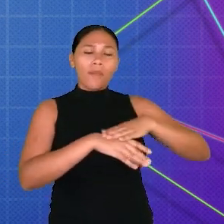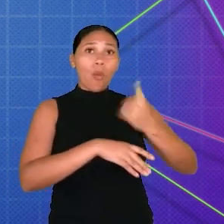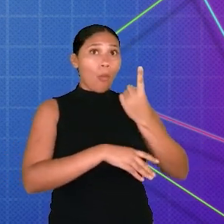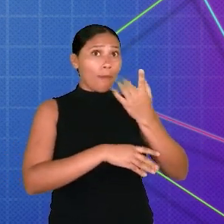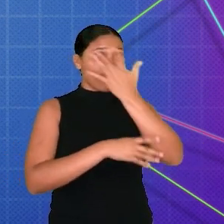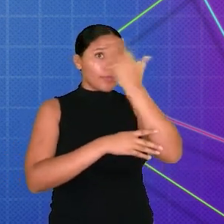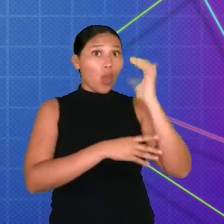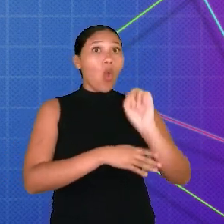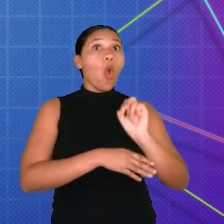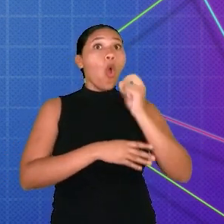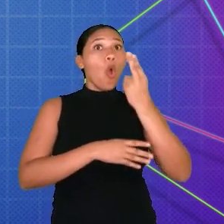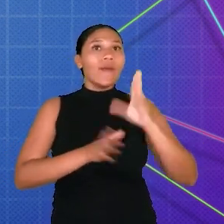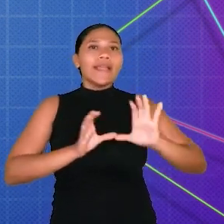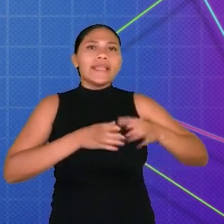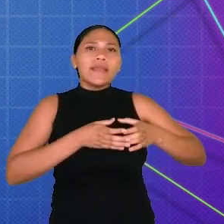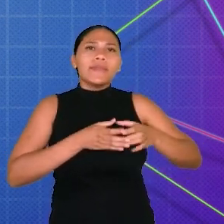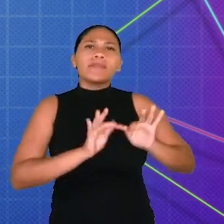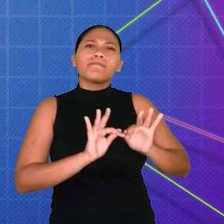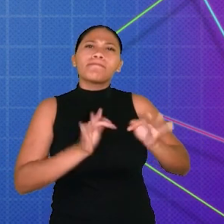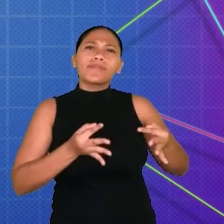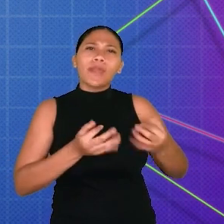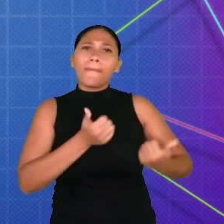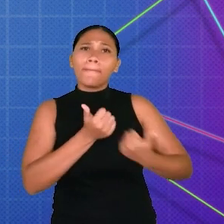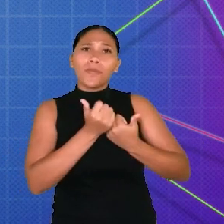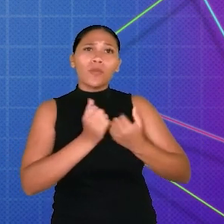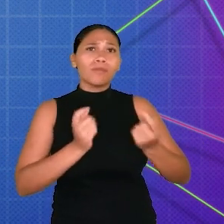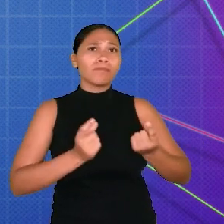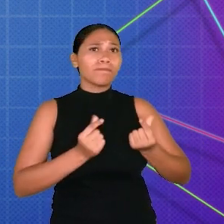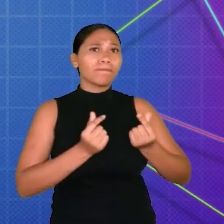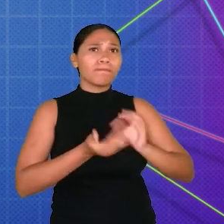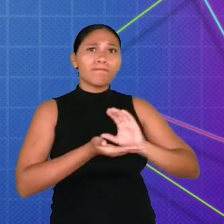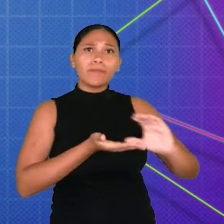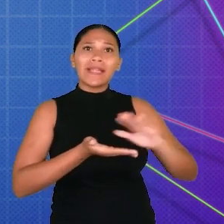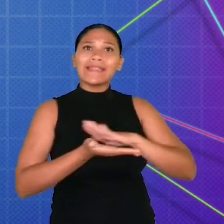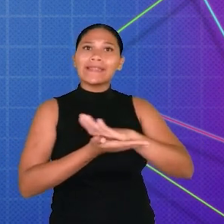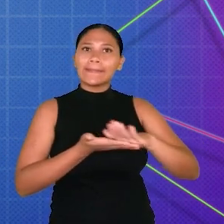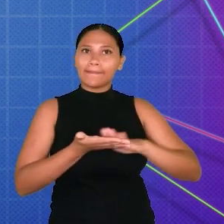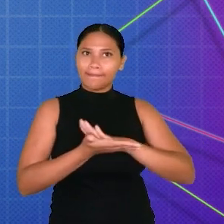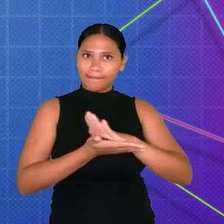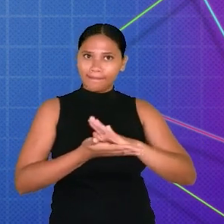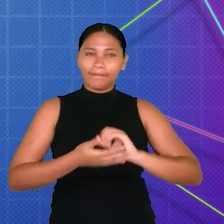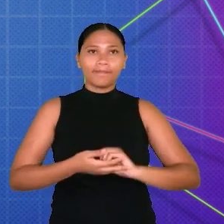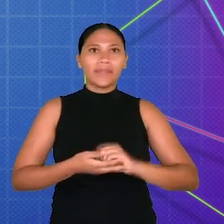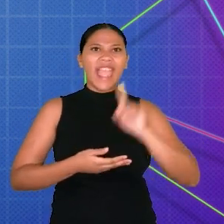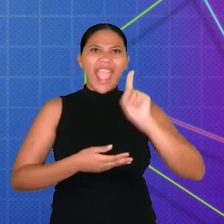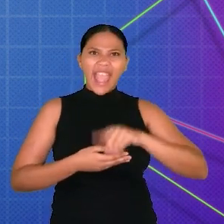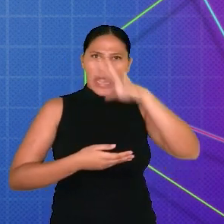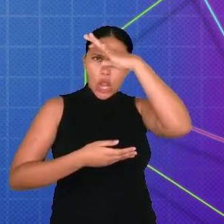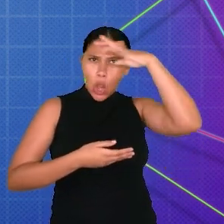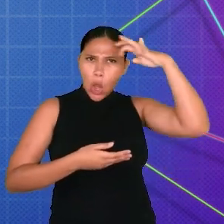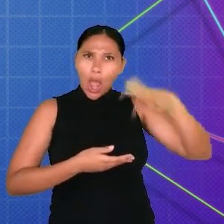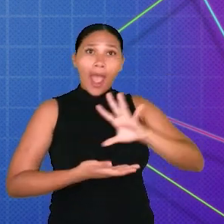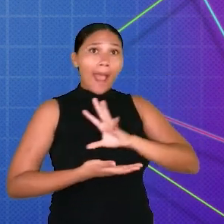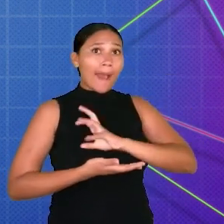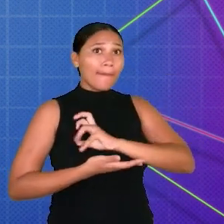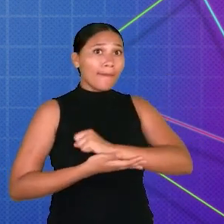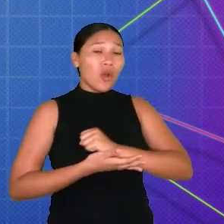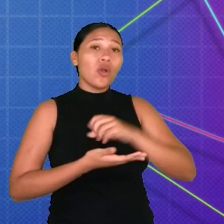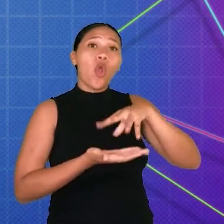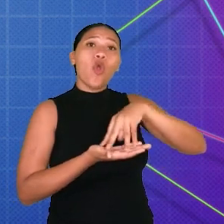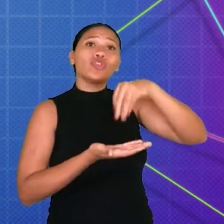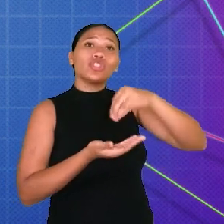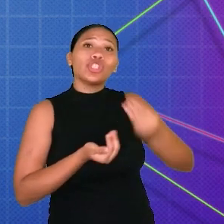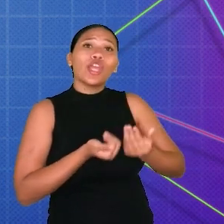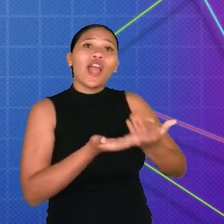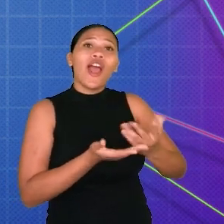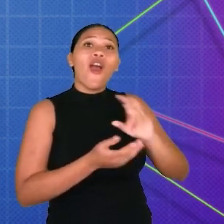por uma pessoa ou uma pequena equipe sem suporte técnico-financeiro de uma publicadora, feito na raça, por amor, sendo pagos